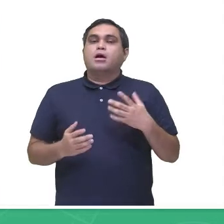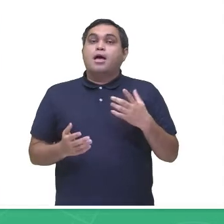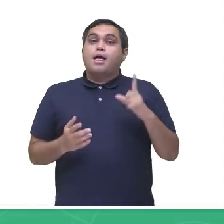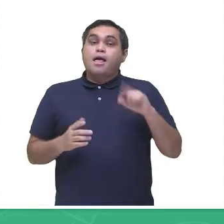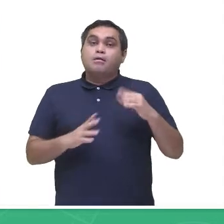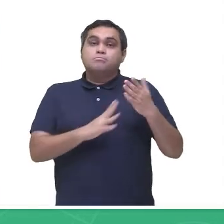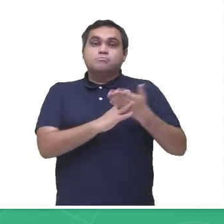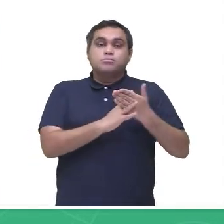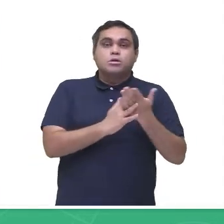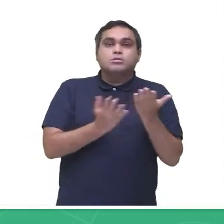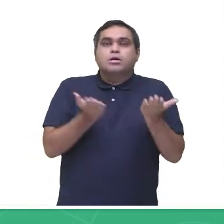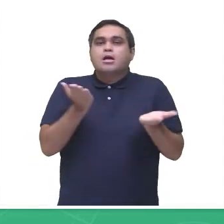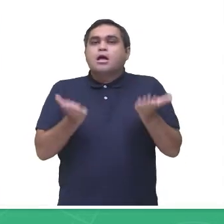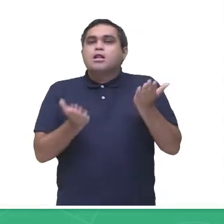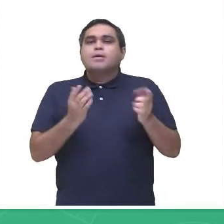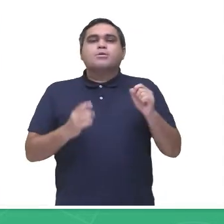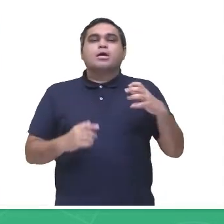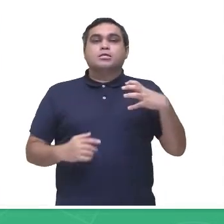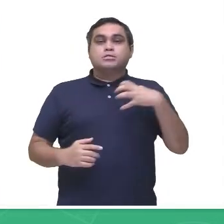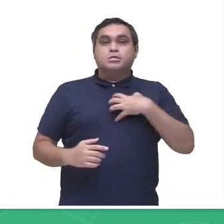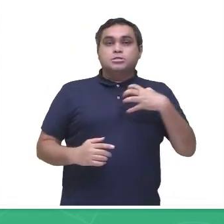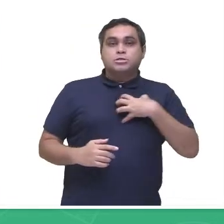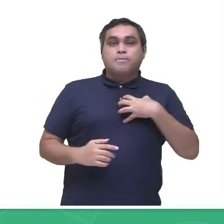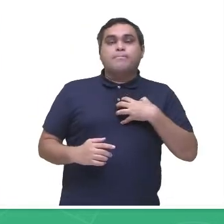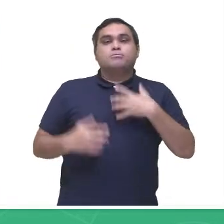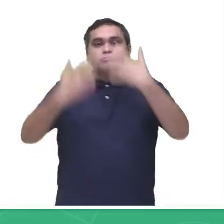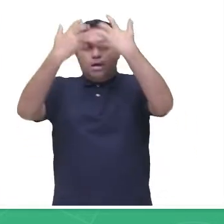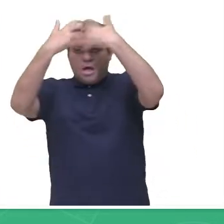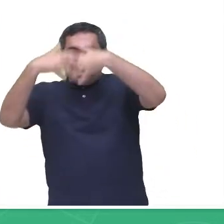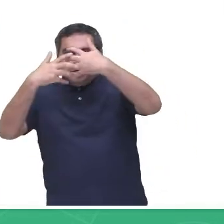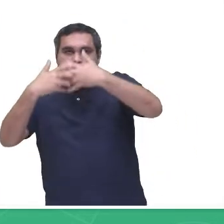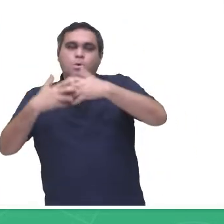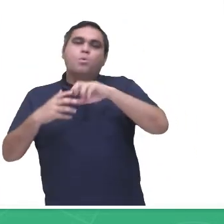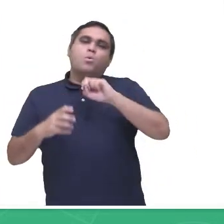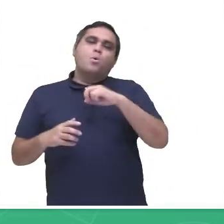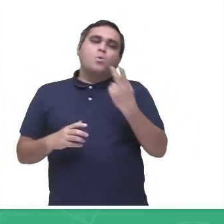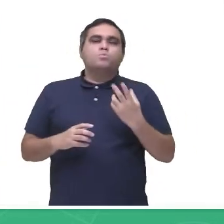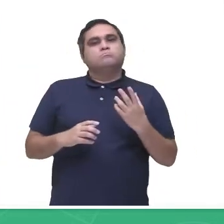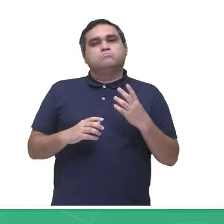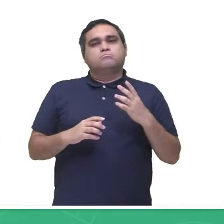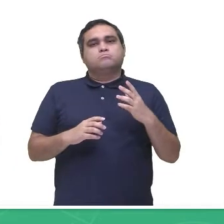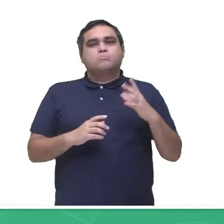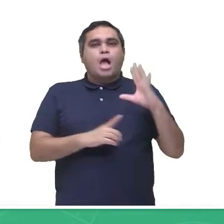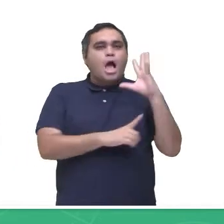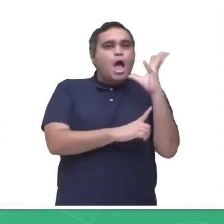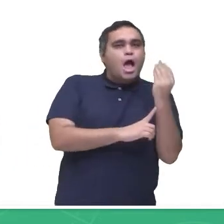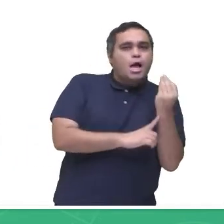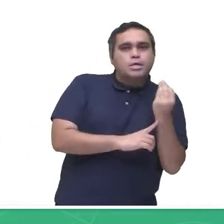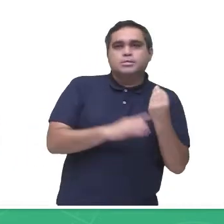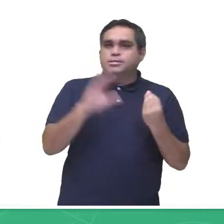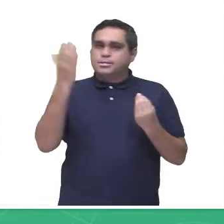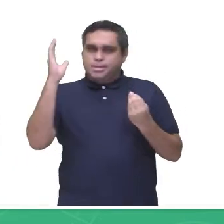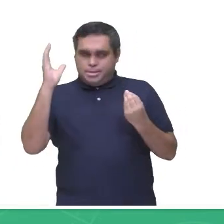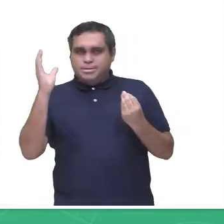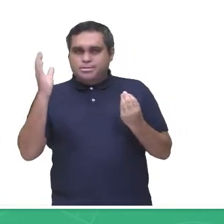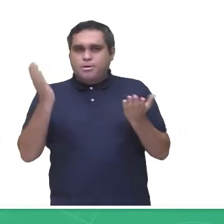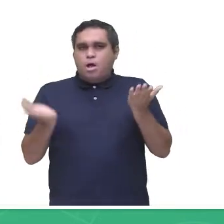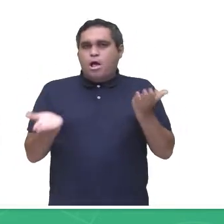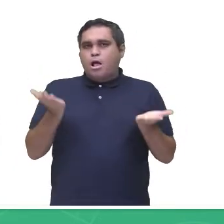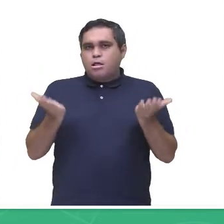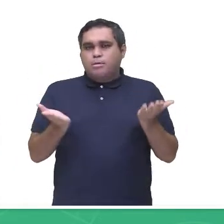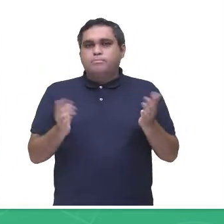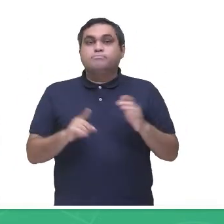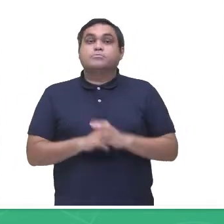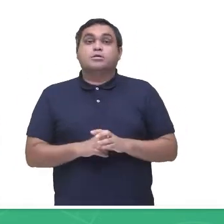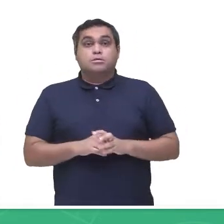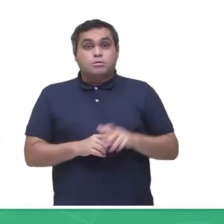a razão, ou entre a arte e a ciência, aquilo que eu falei para vocês da questão do Renascimento, que os artistas